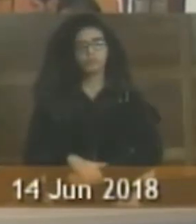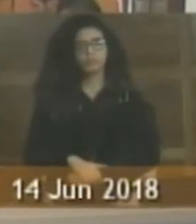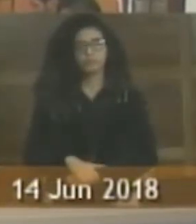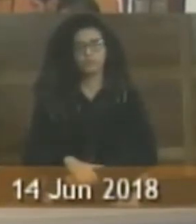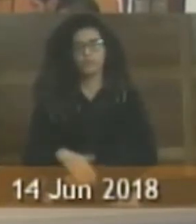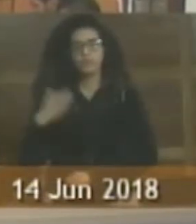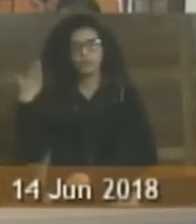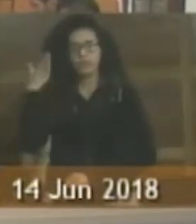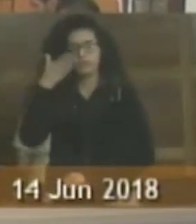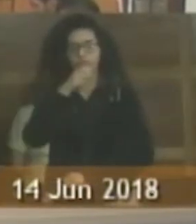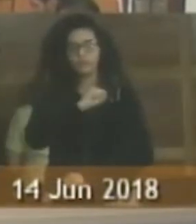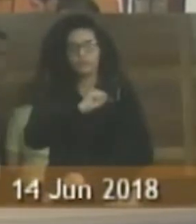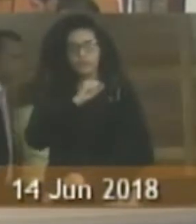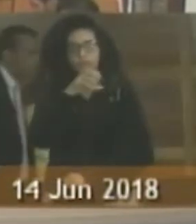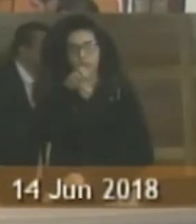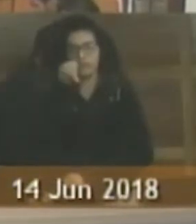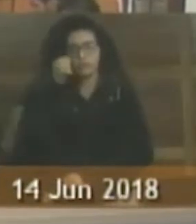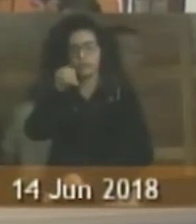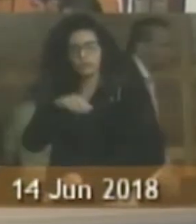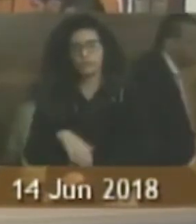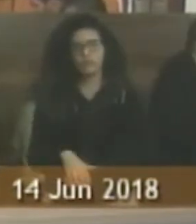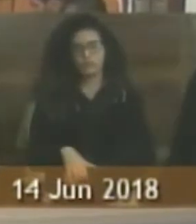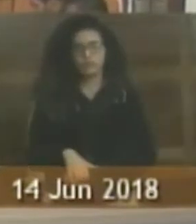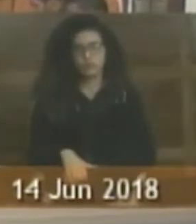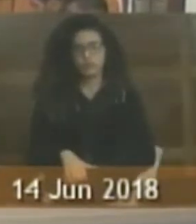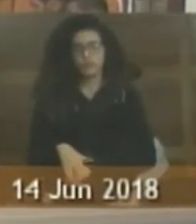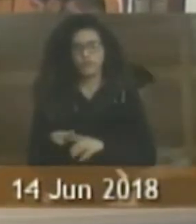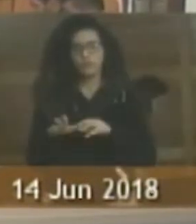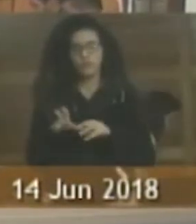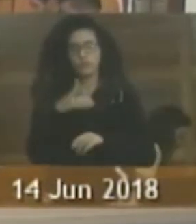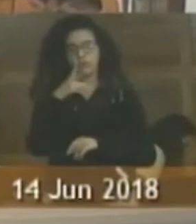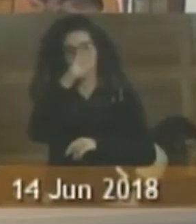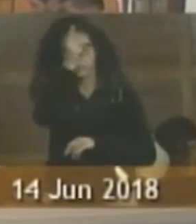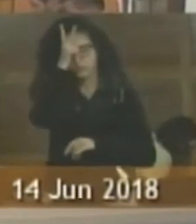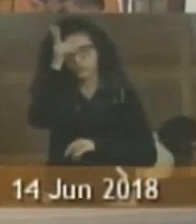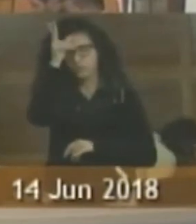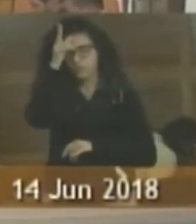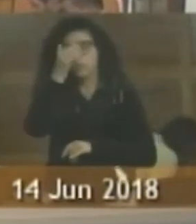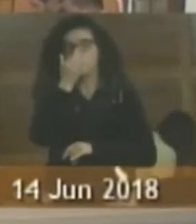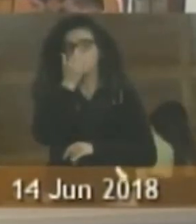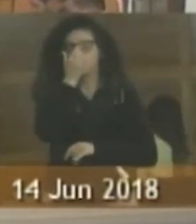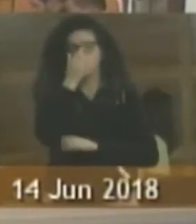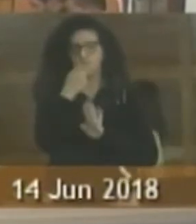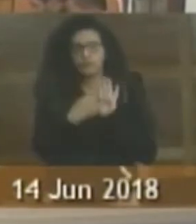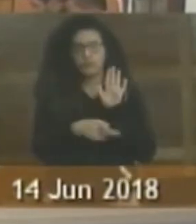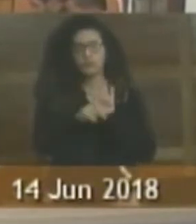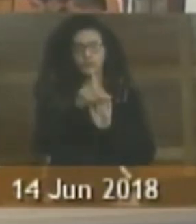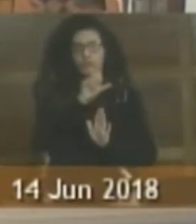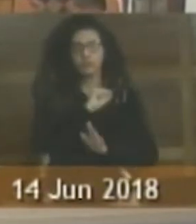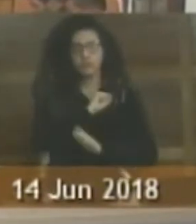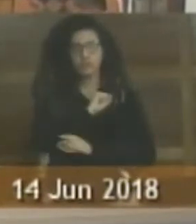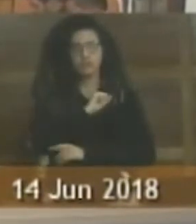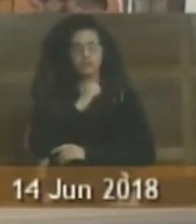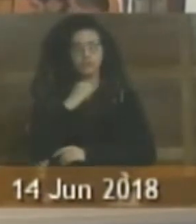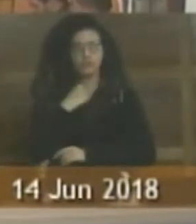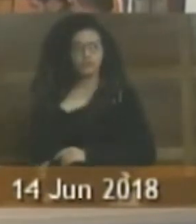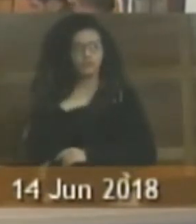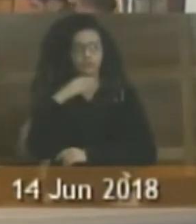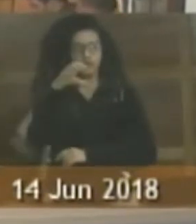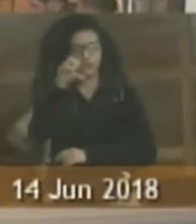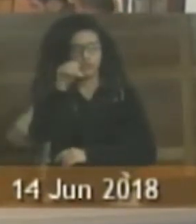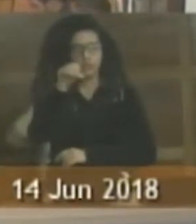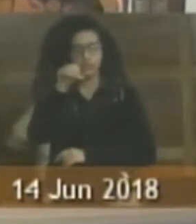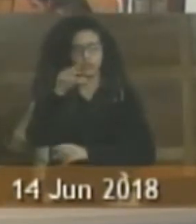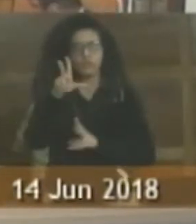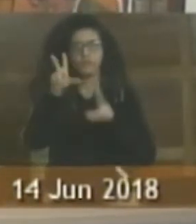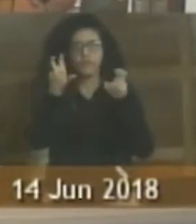2018, objeto da mensagem número 9, de 2018, de autoria do prefeito municipal. Projeto de lei, objeto da mensagem número 9, de